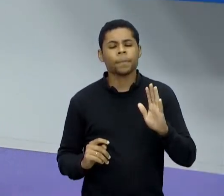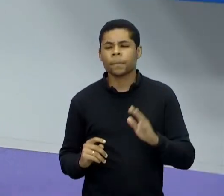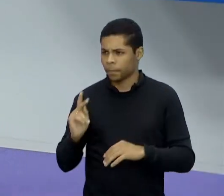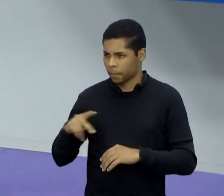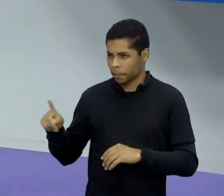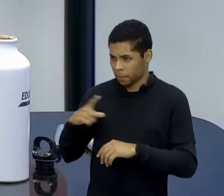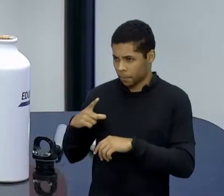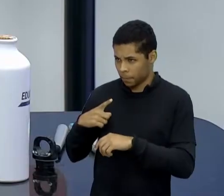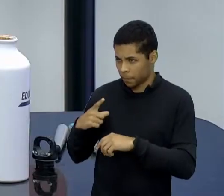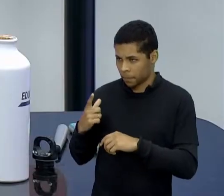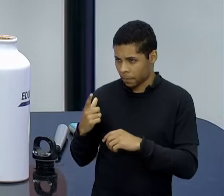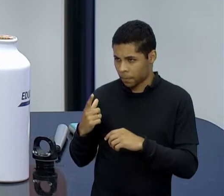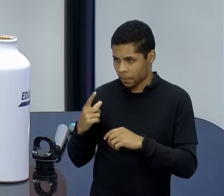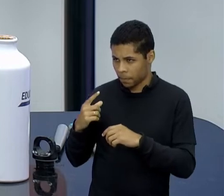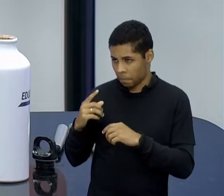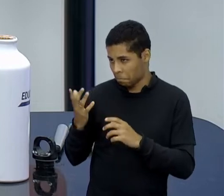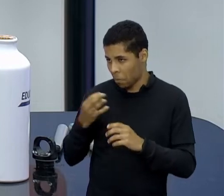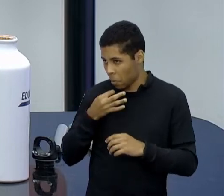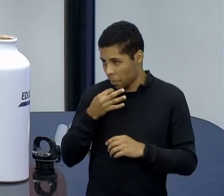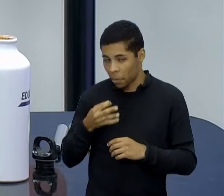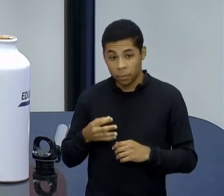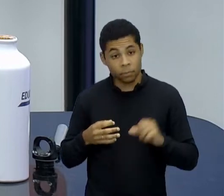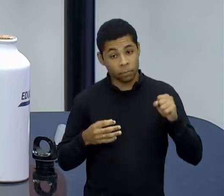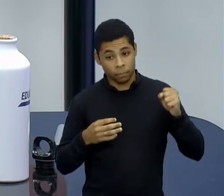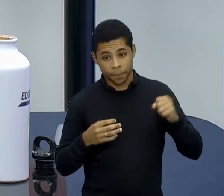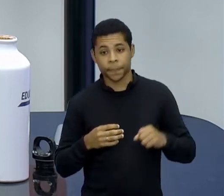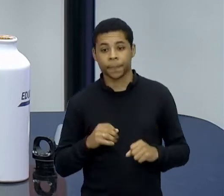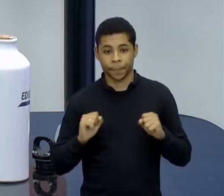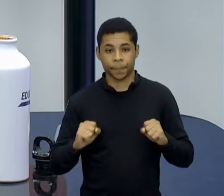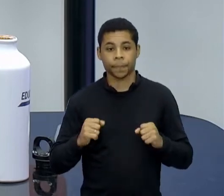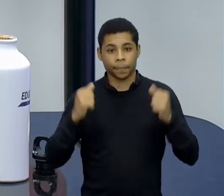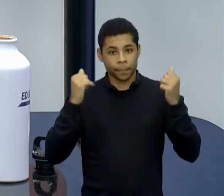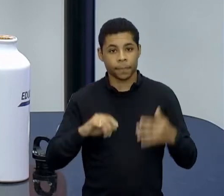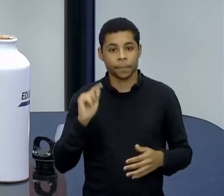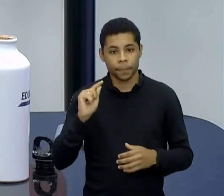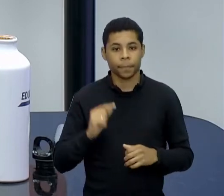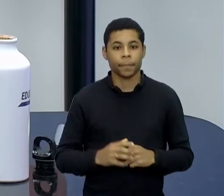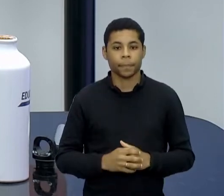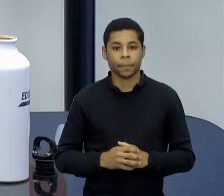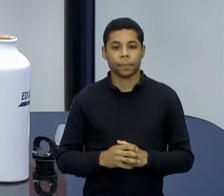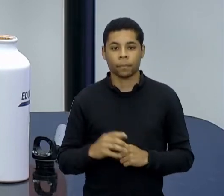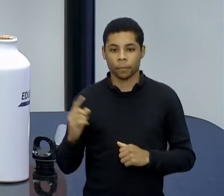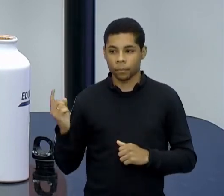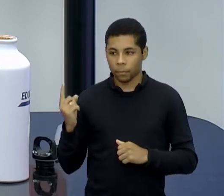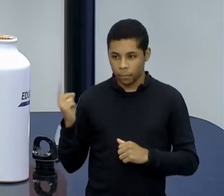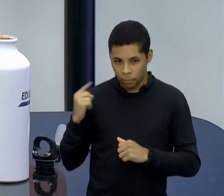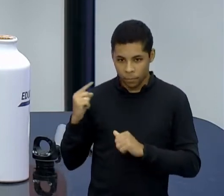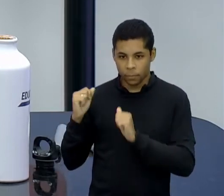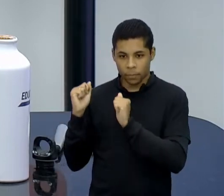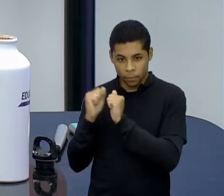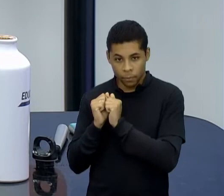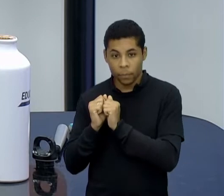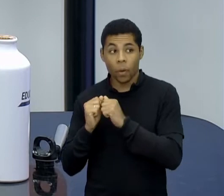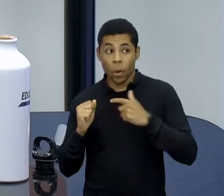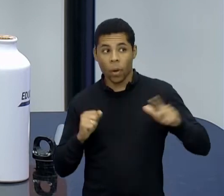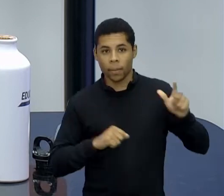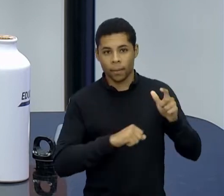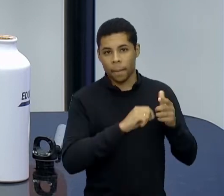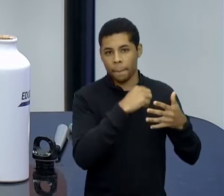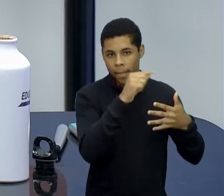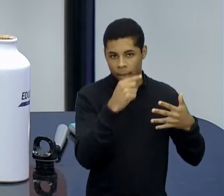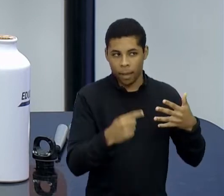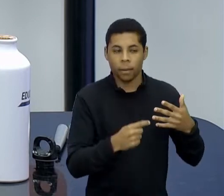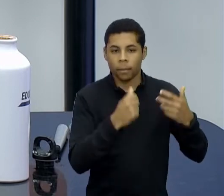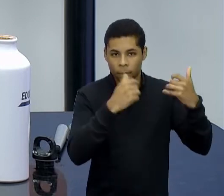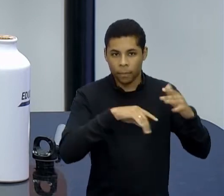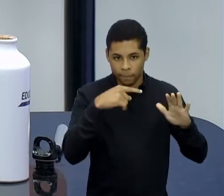comentário sobre isso? Sim, ó, nós podemos falar com propriedade, porque nós estamos juntos aí em outro aprofundamento, que nós estamos